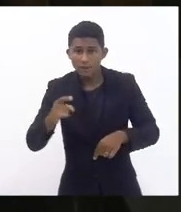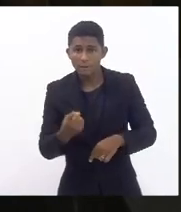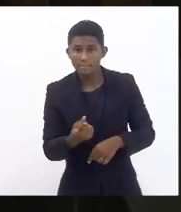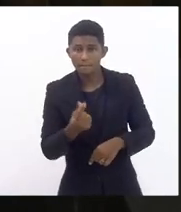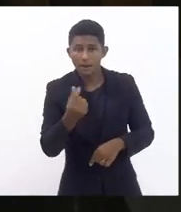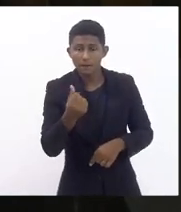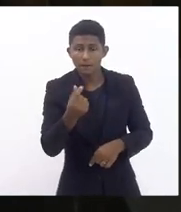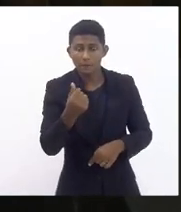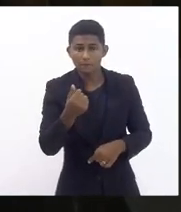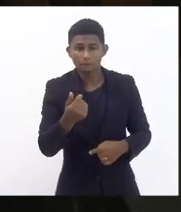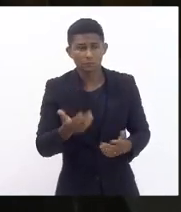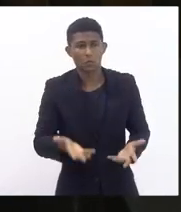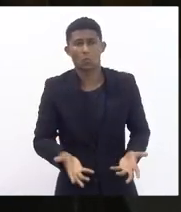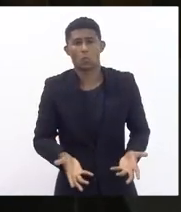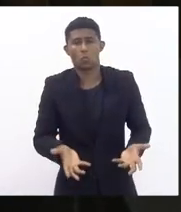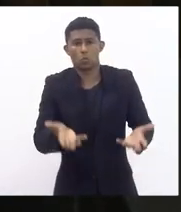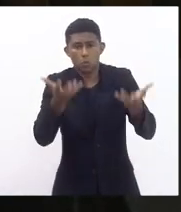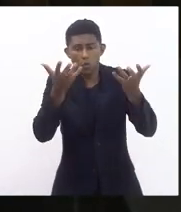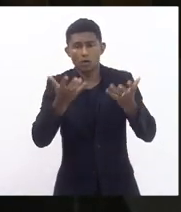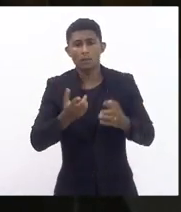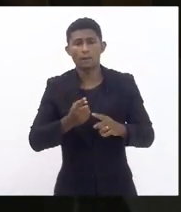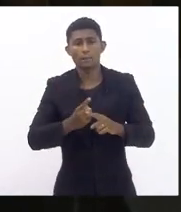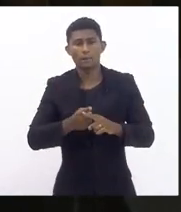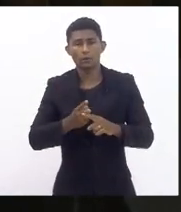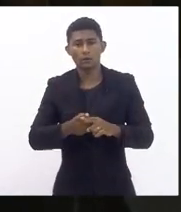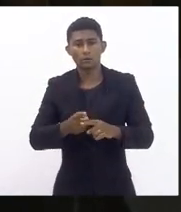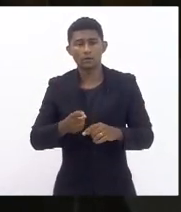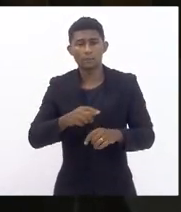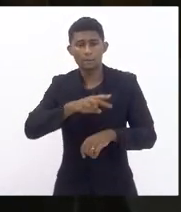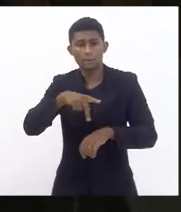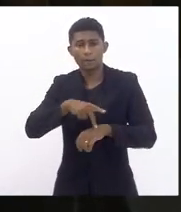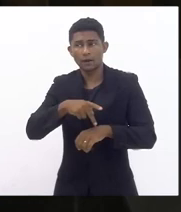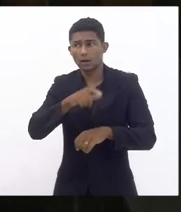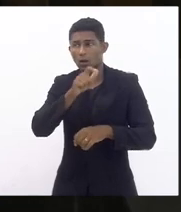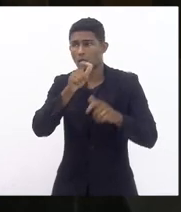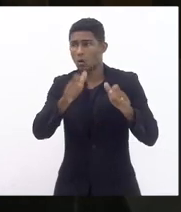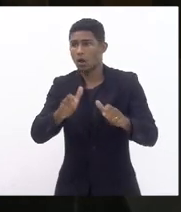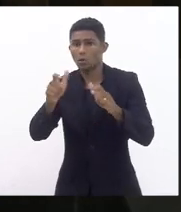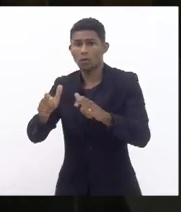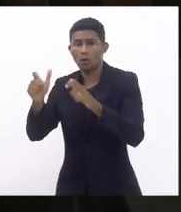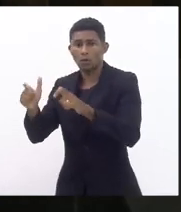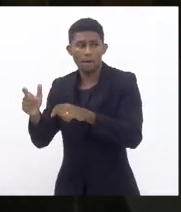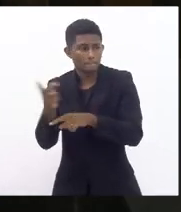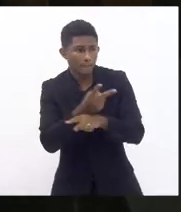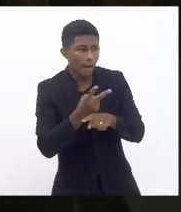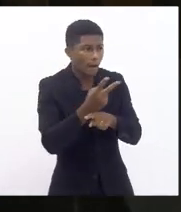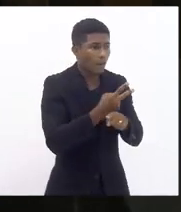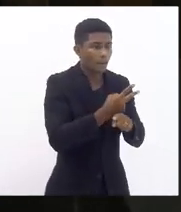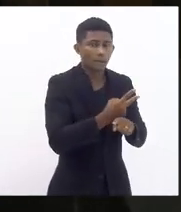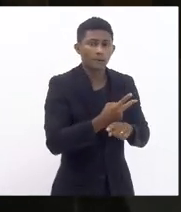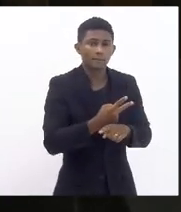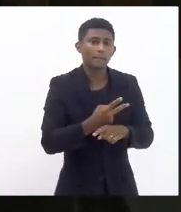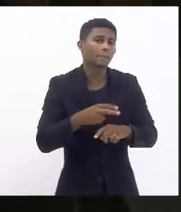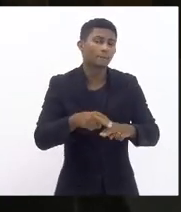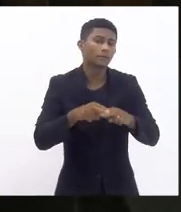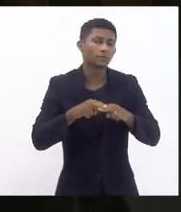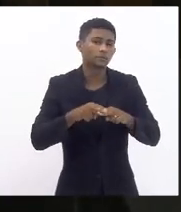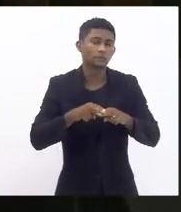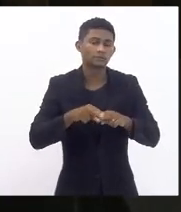que a oferta, porque a Rússia está sendo tirada deste